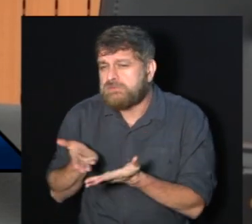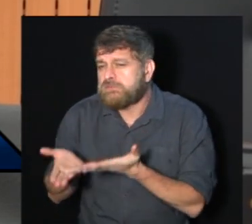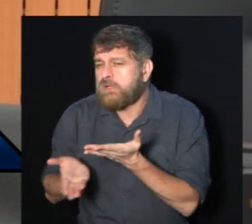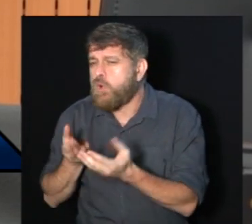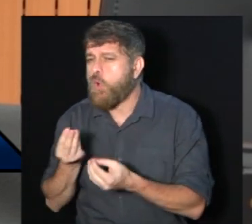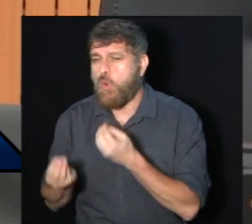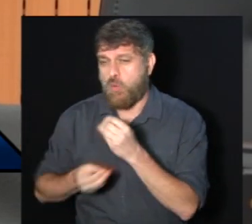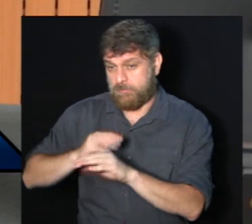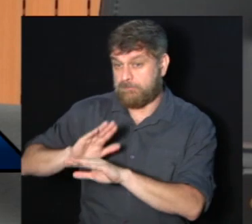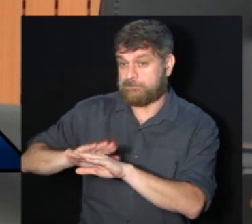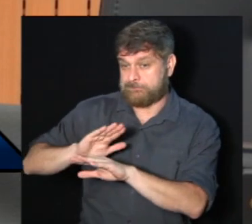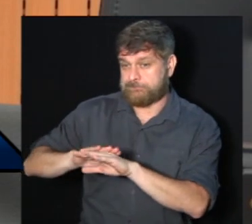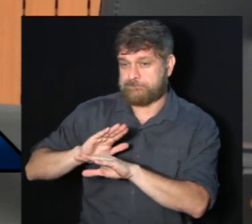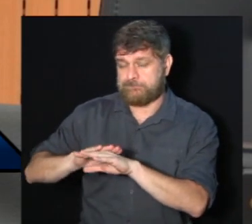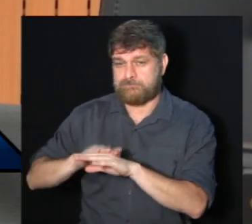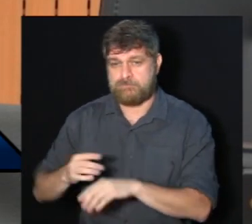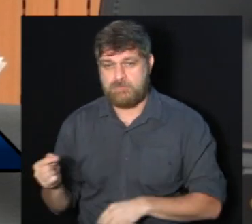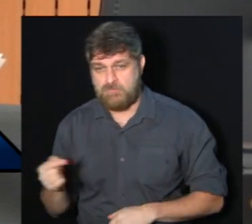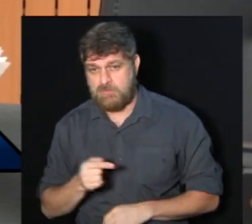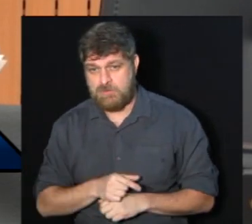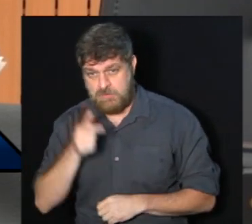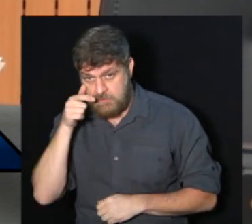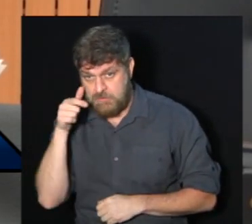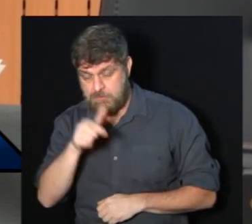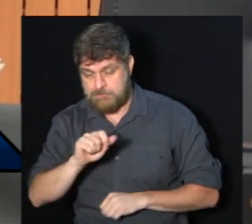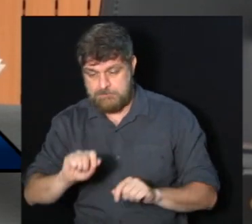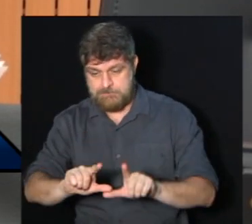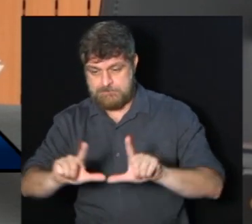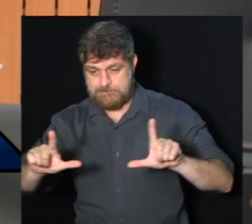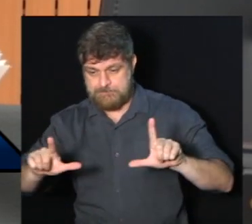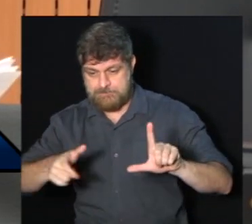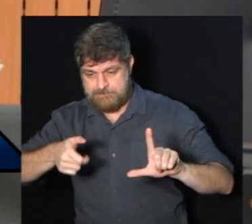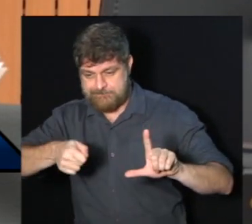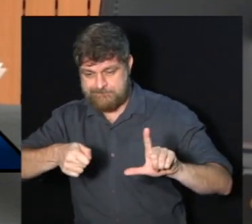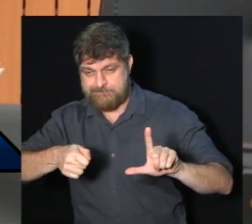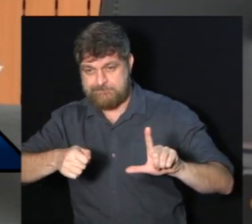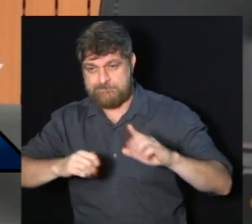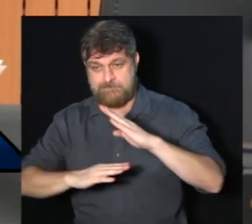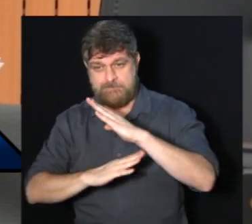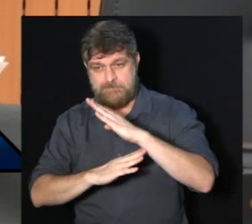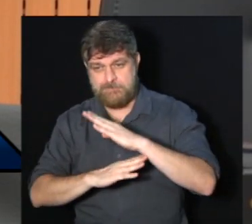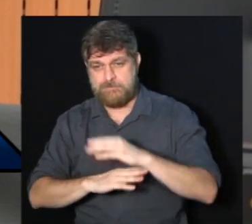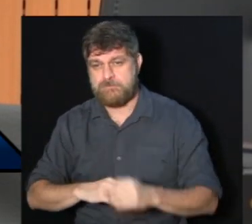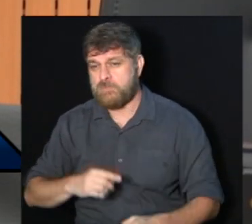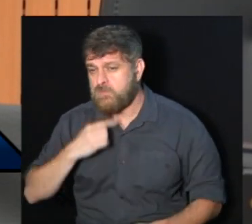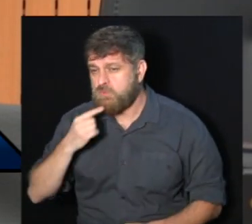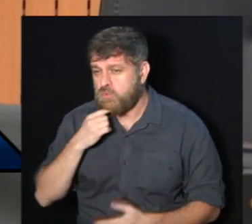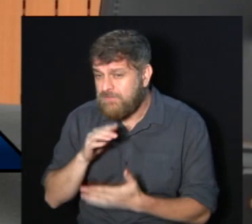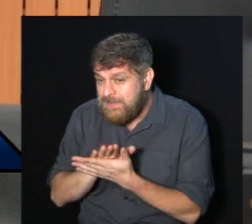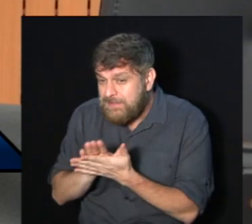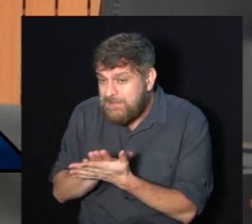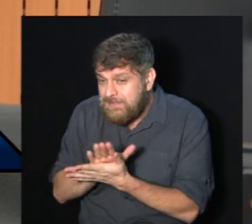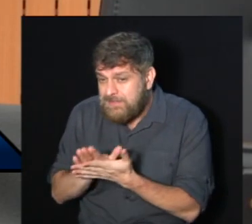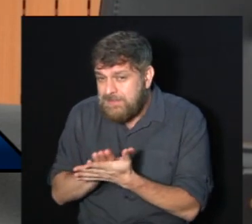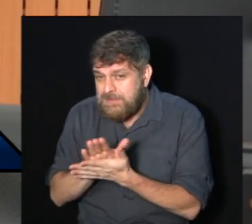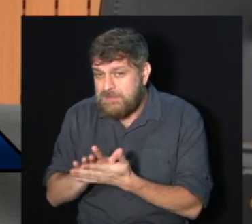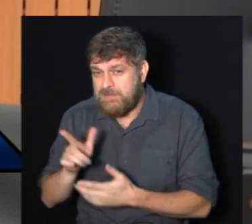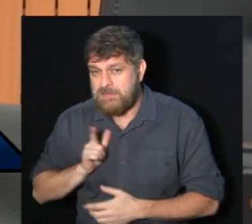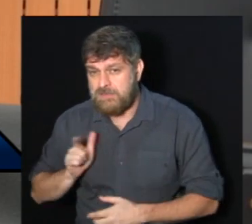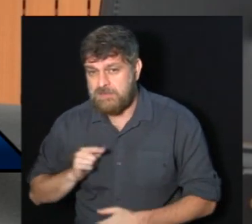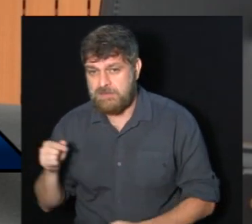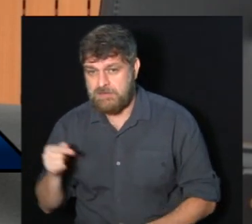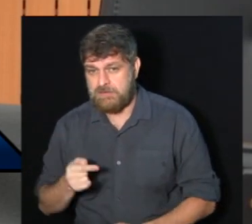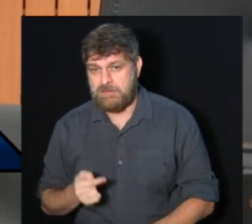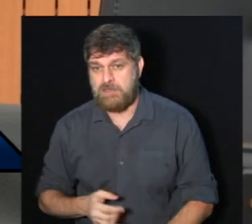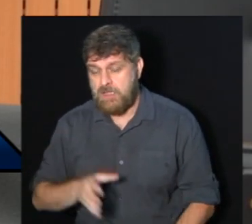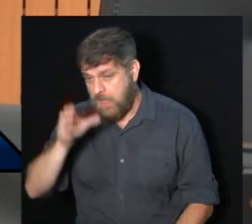de fazer. Então vocês que estão nos assistindo aí em casa, sem sombra de dúvida alguma, a tendência é somente